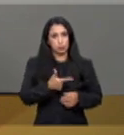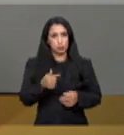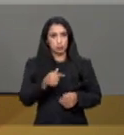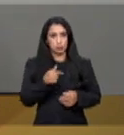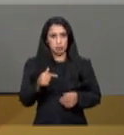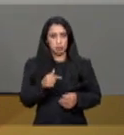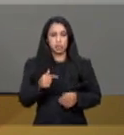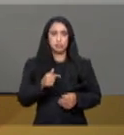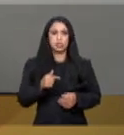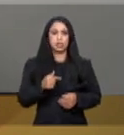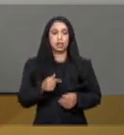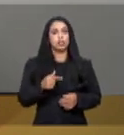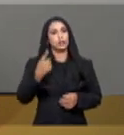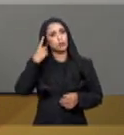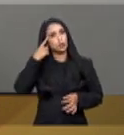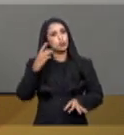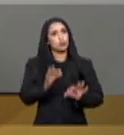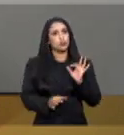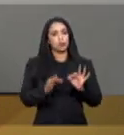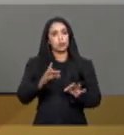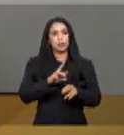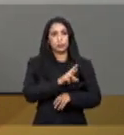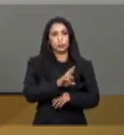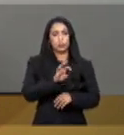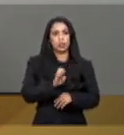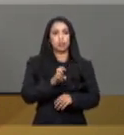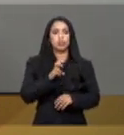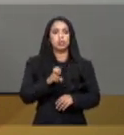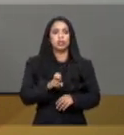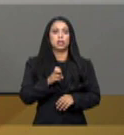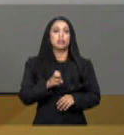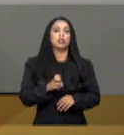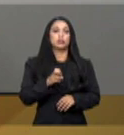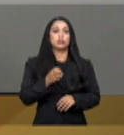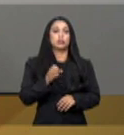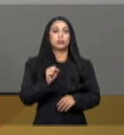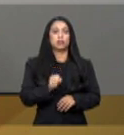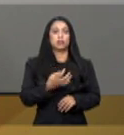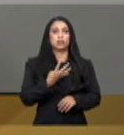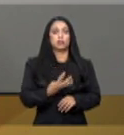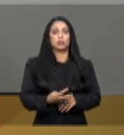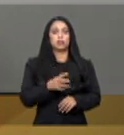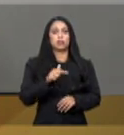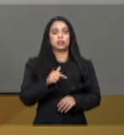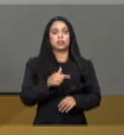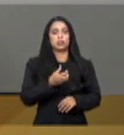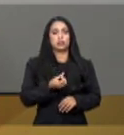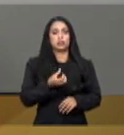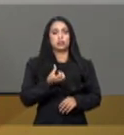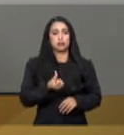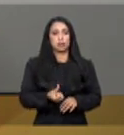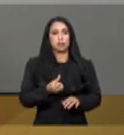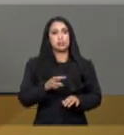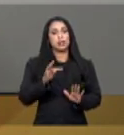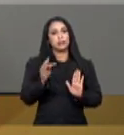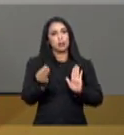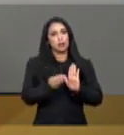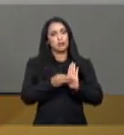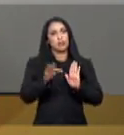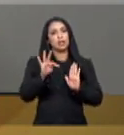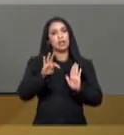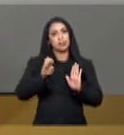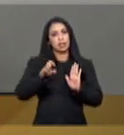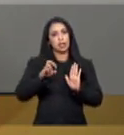2017, data de julgamento deste recurso extraordinário 574.706, no qual foi fixada a tese com